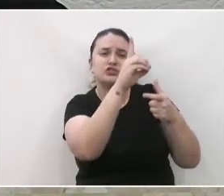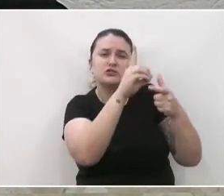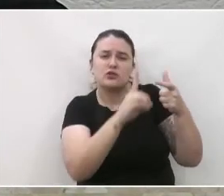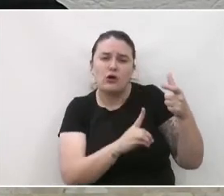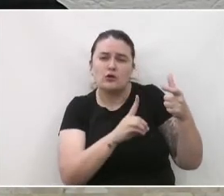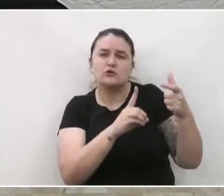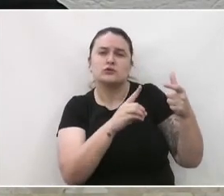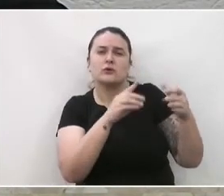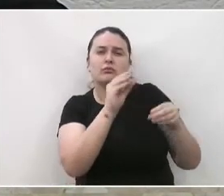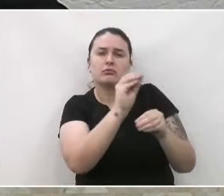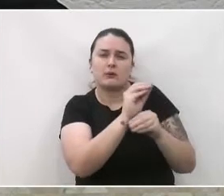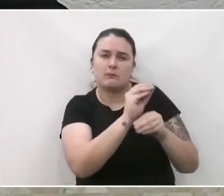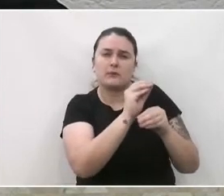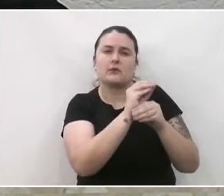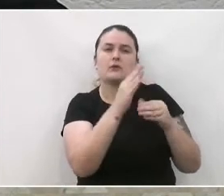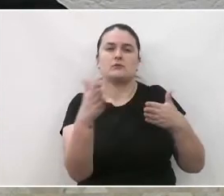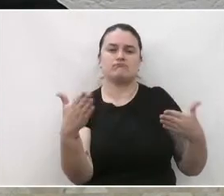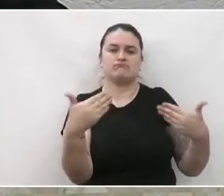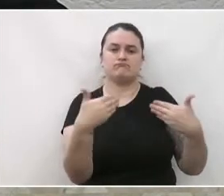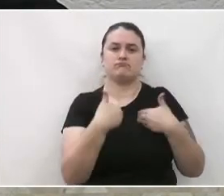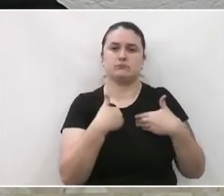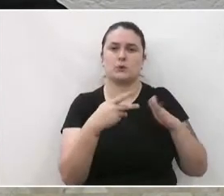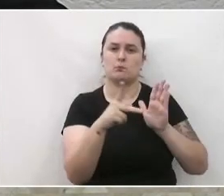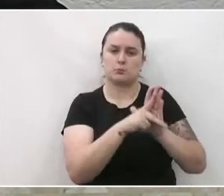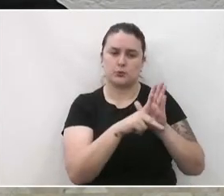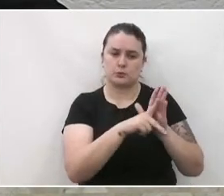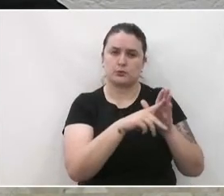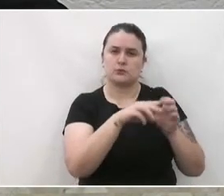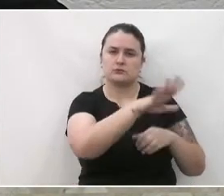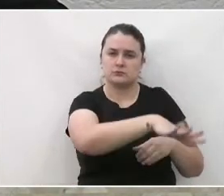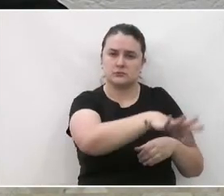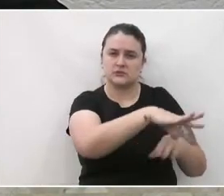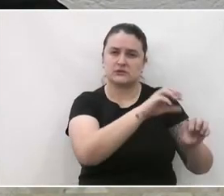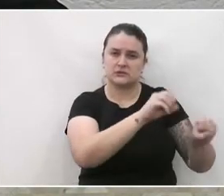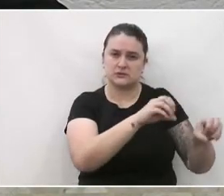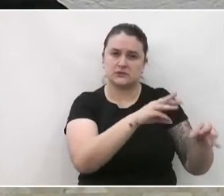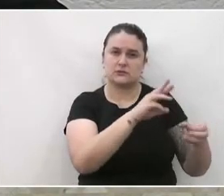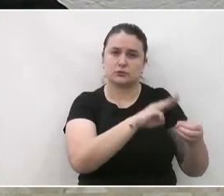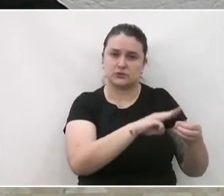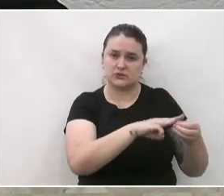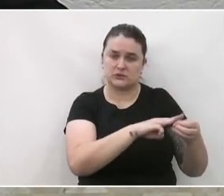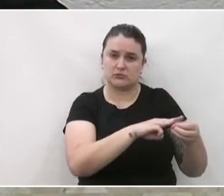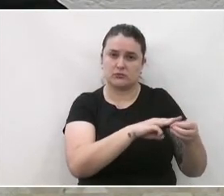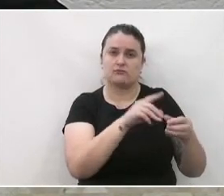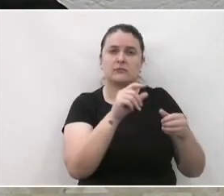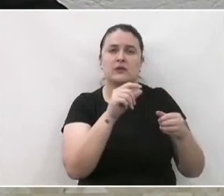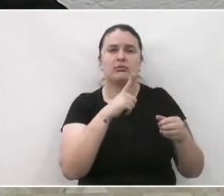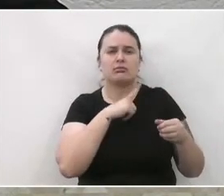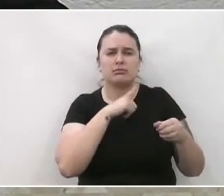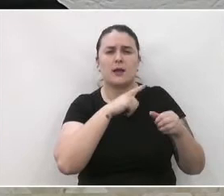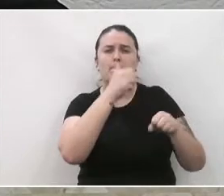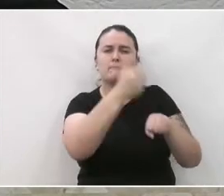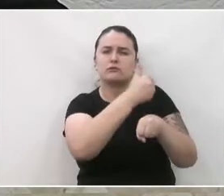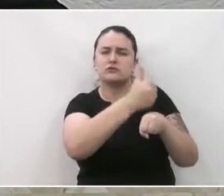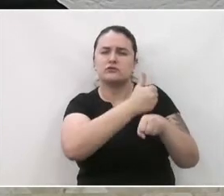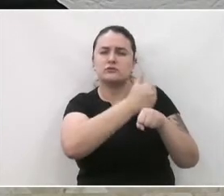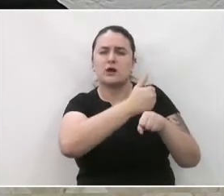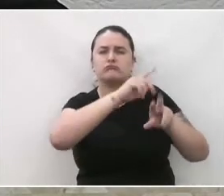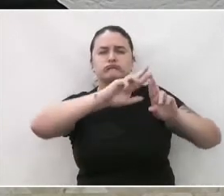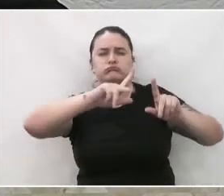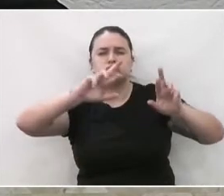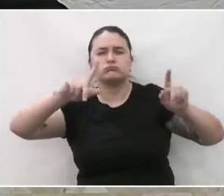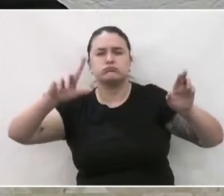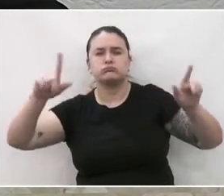e prognóstico de autismo na rede municipal de União da Vitória, para ser realizado com a equipe multidisciplinar